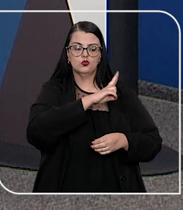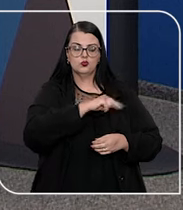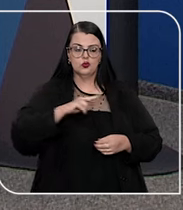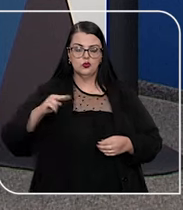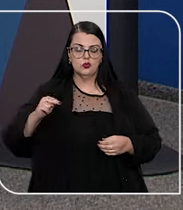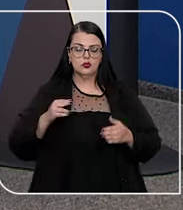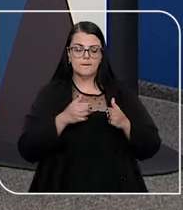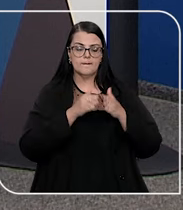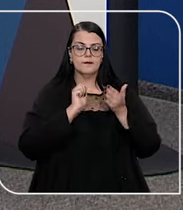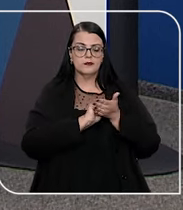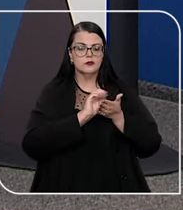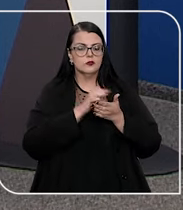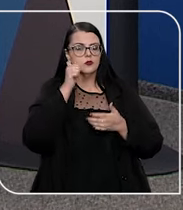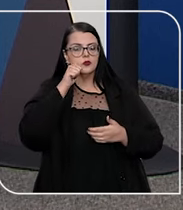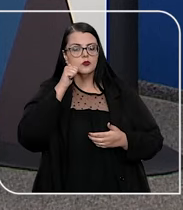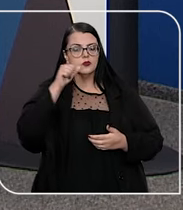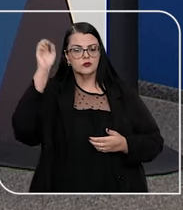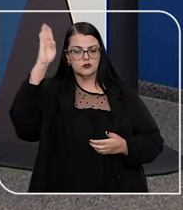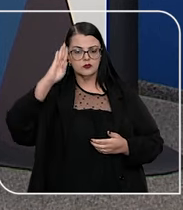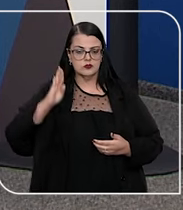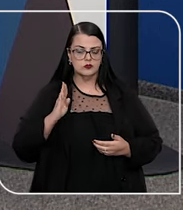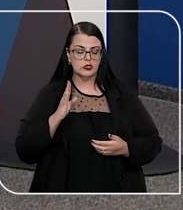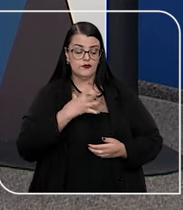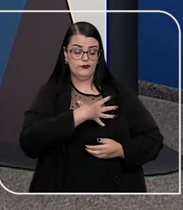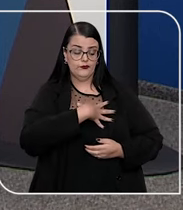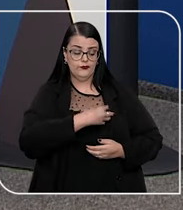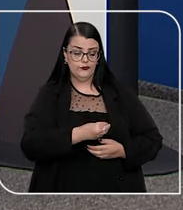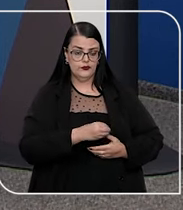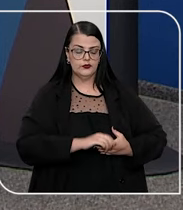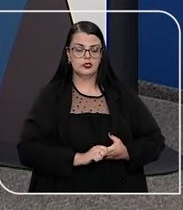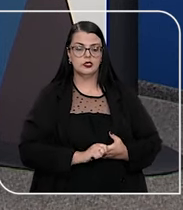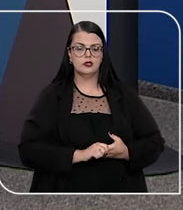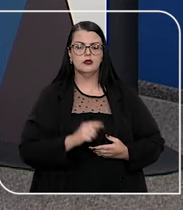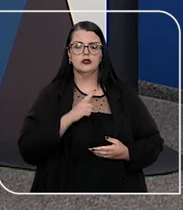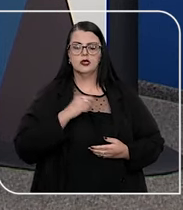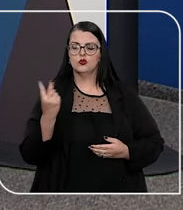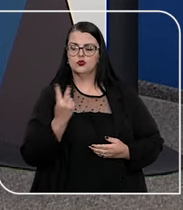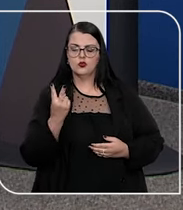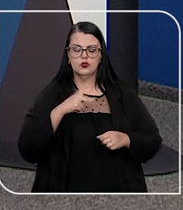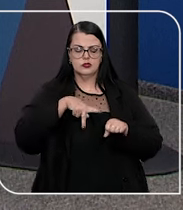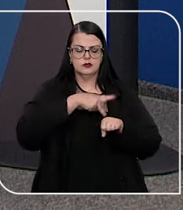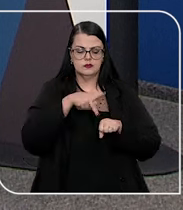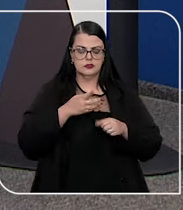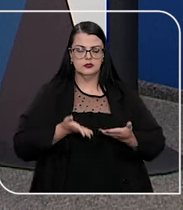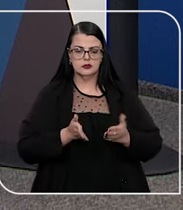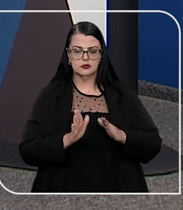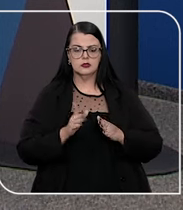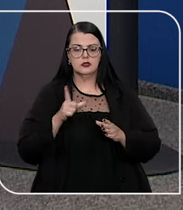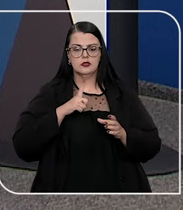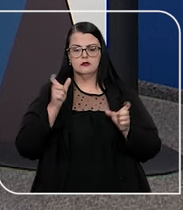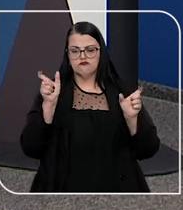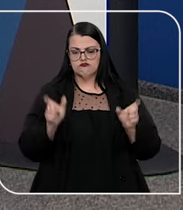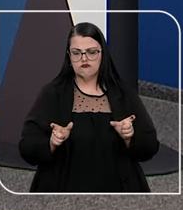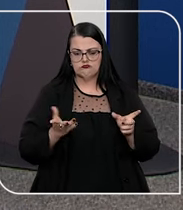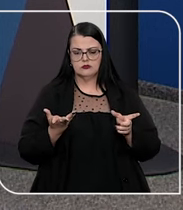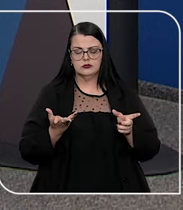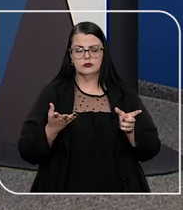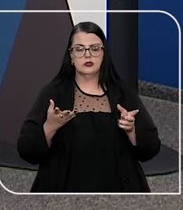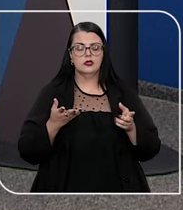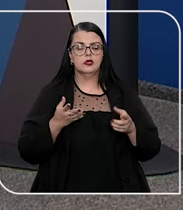Noruega julgar o pedido de uma mulher brasileira para que seus filhos de dupla nacionalidade possam obter